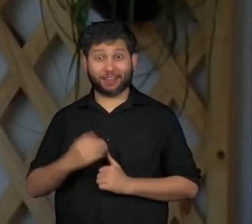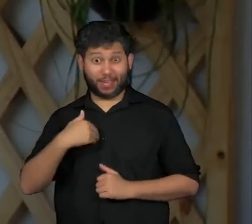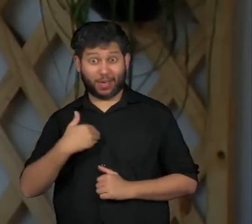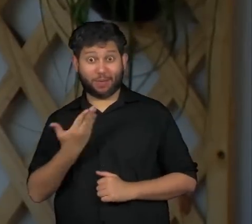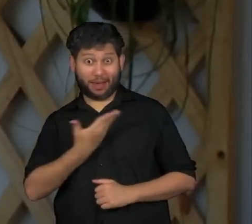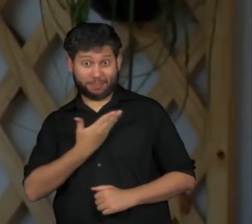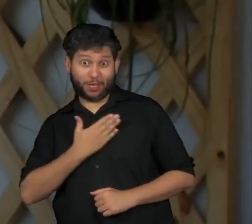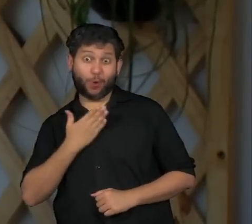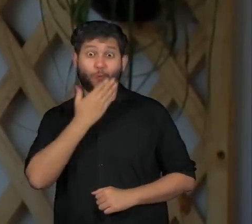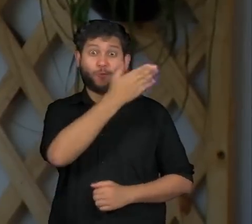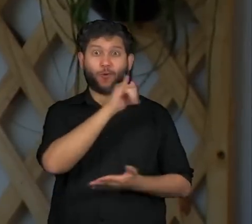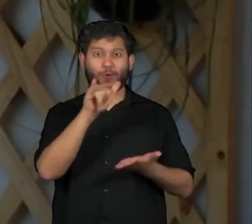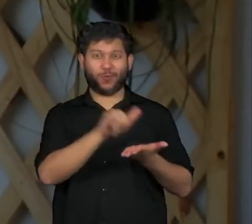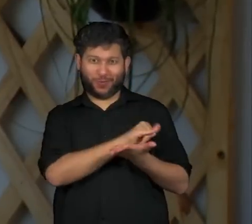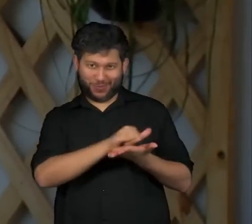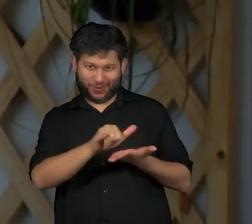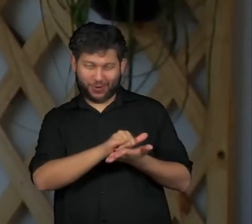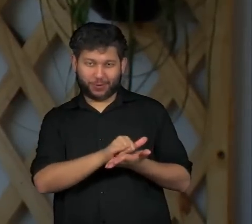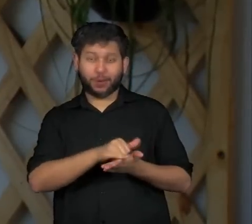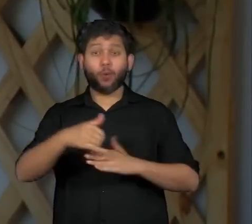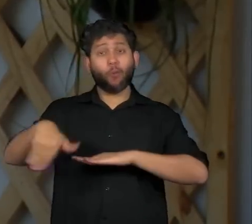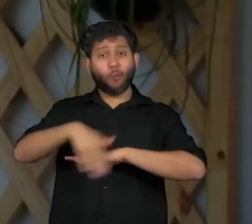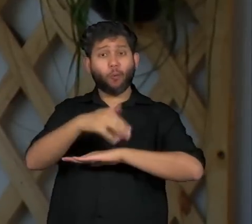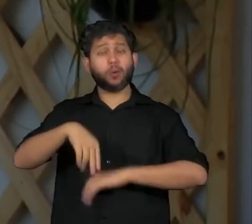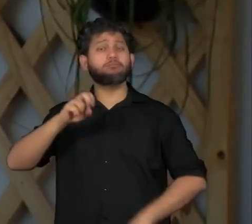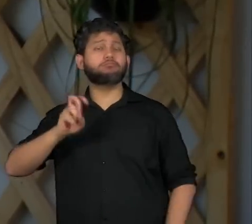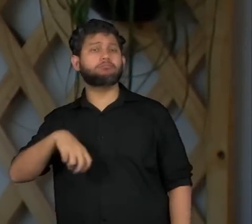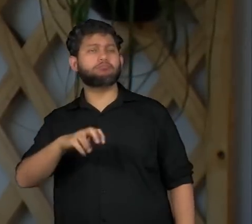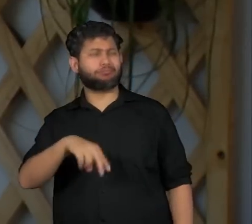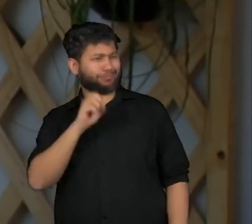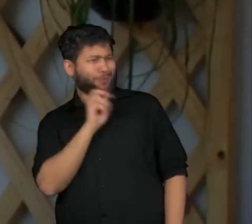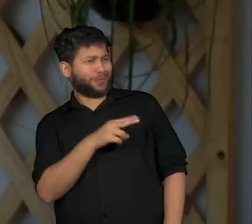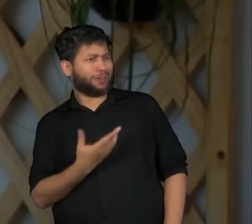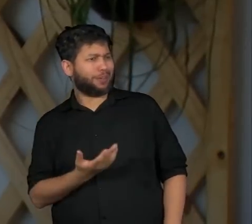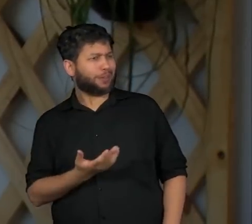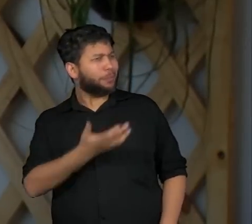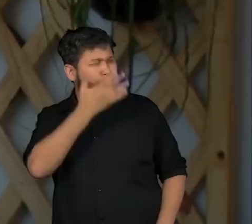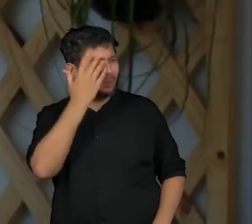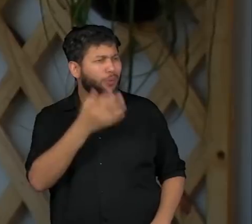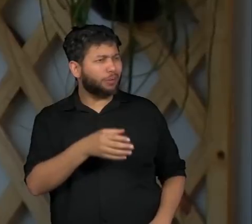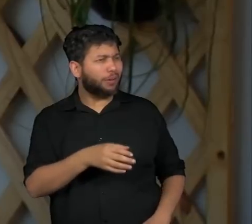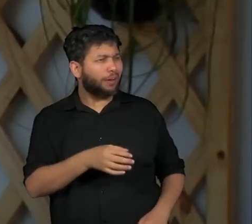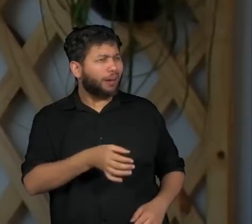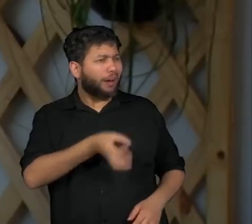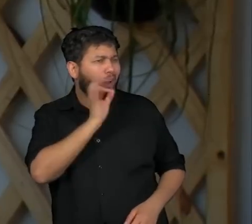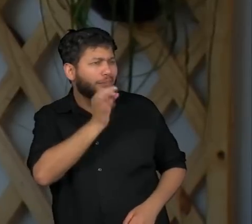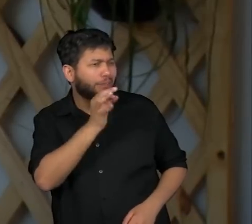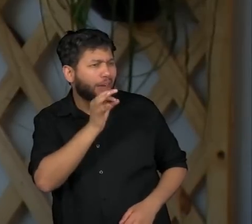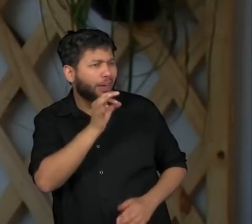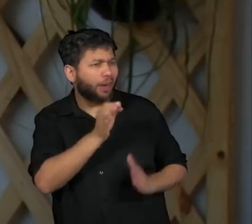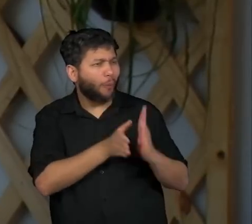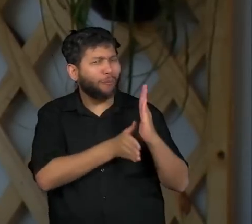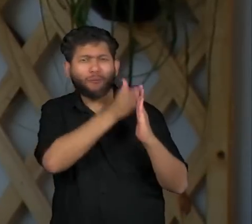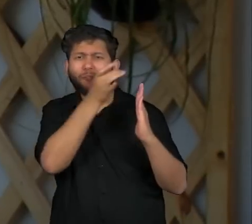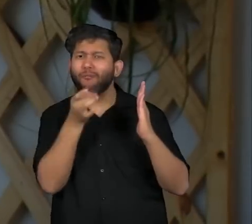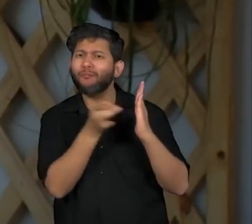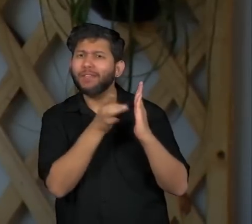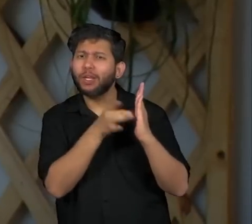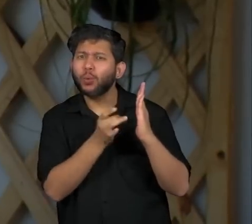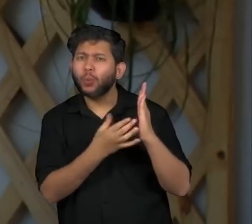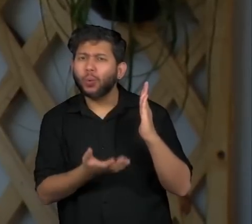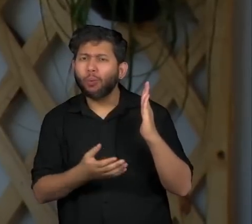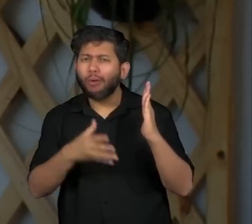para Nova York e, caminhando na rua, encontrei um café. Passeando na rua, olhei um vidro, uma vitrine, um monte de gente